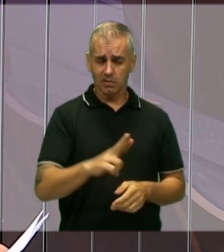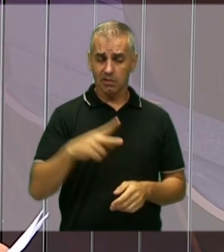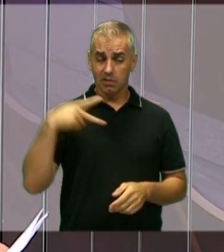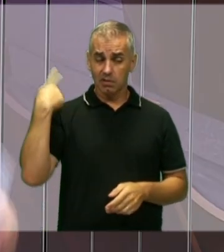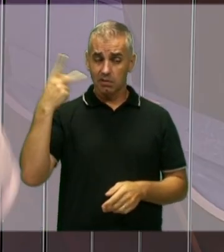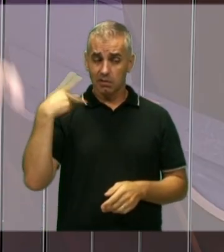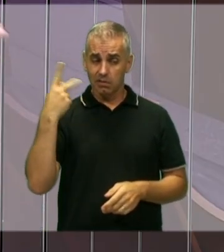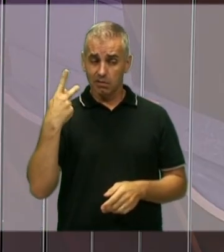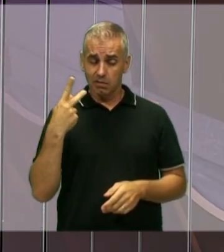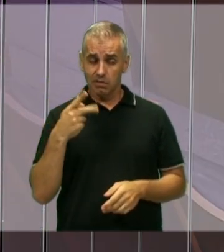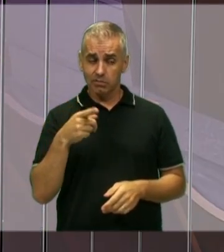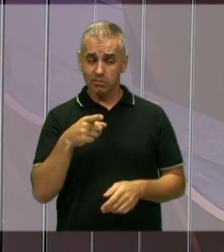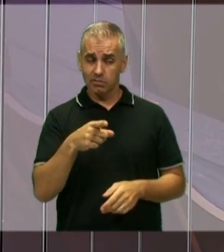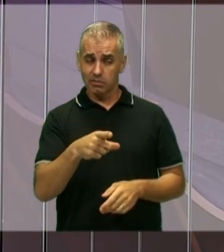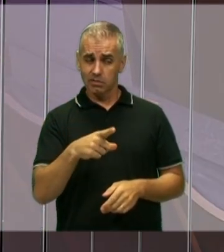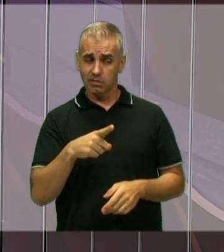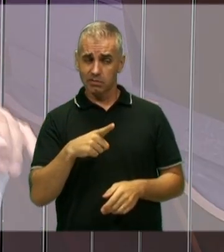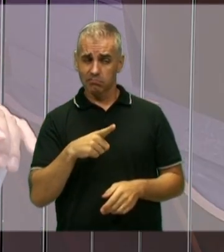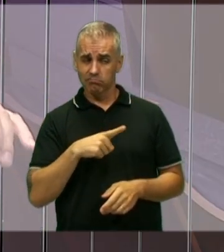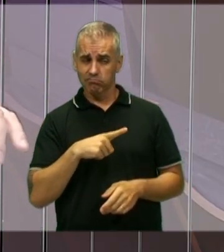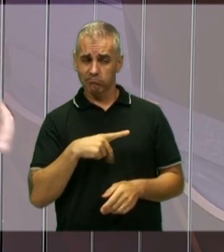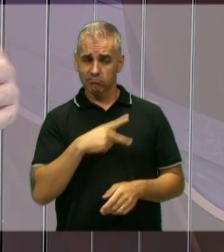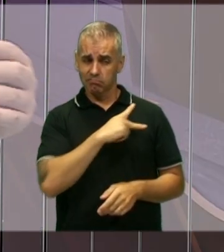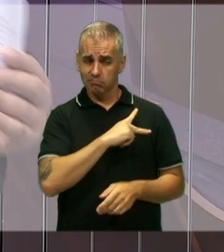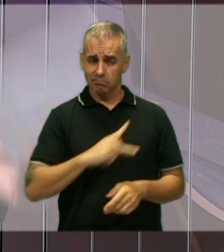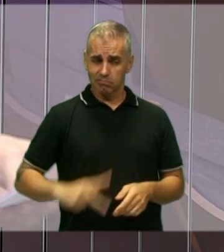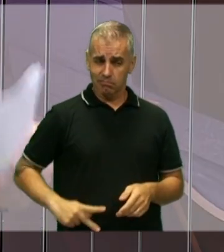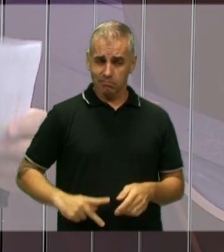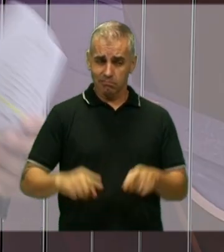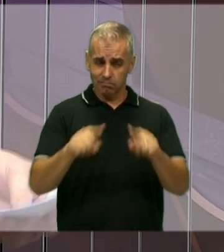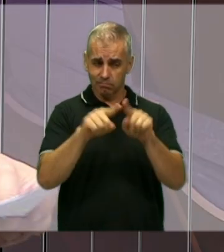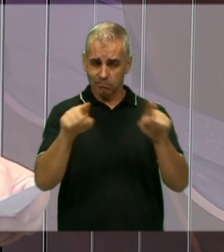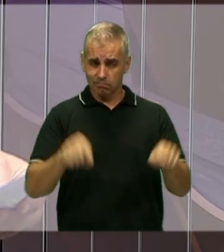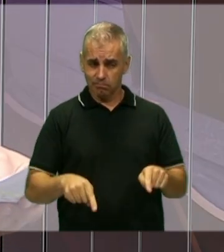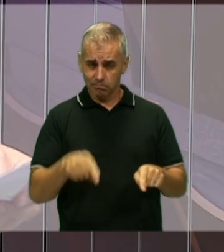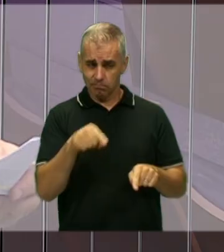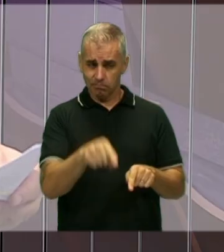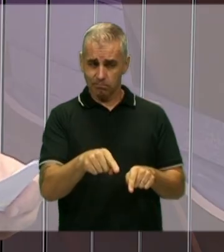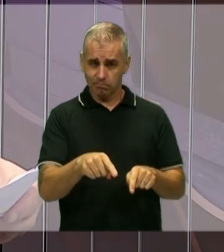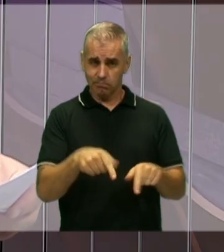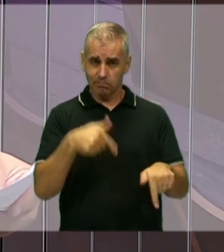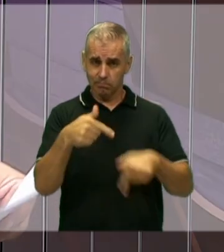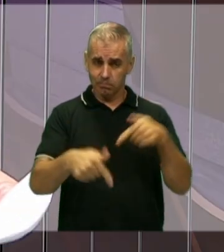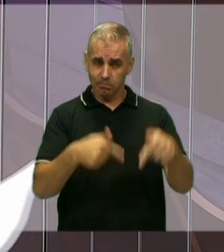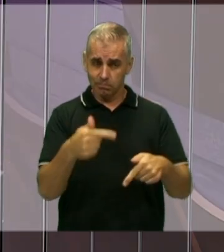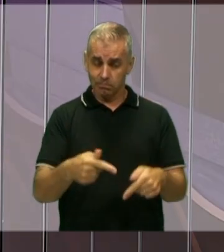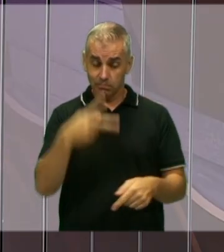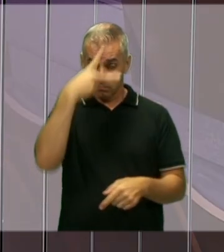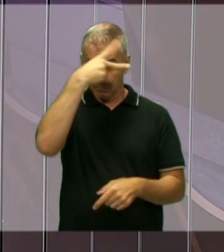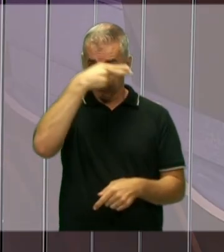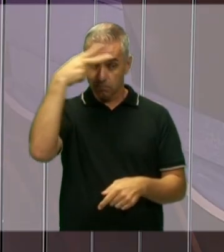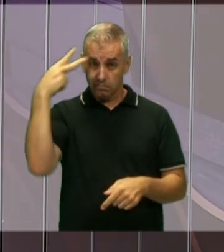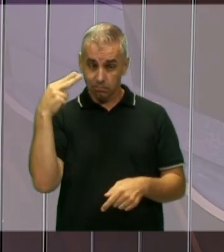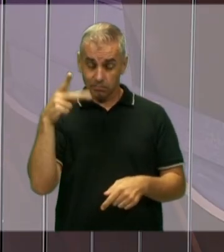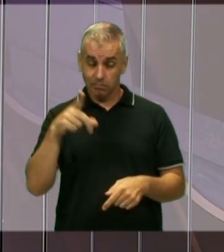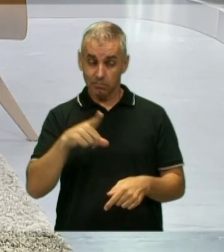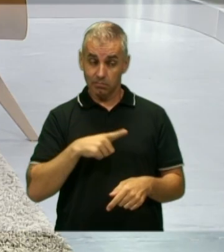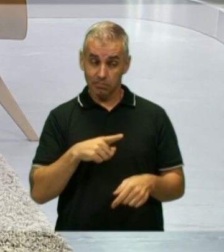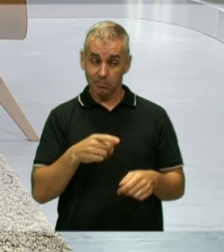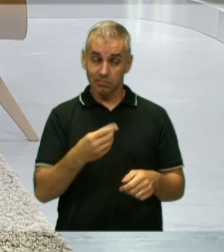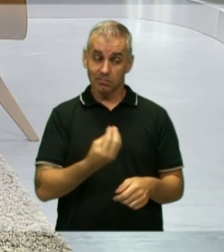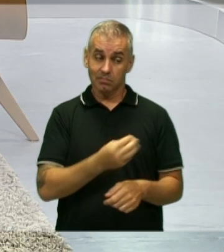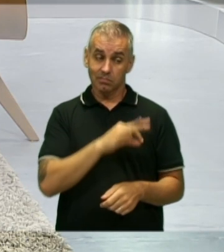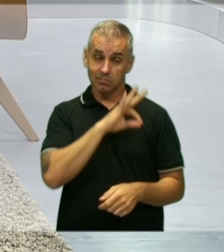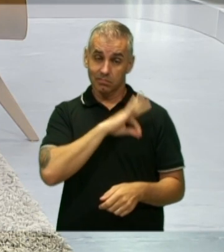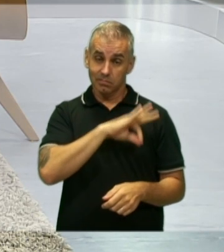moradia e habitação para servidores públicos municipais, levando em consideração que uma parcela dos servidores públicos municipais de Itajaí